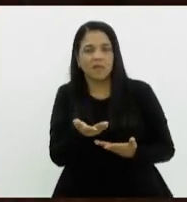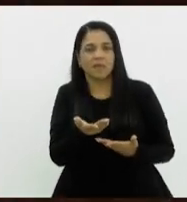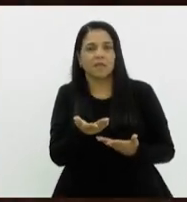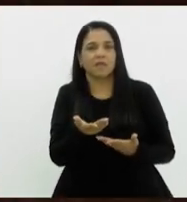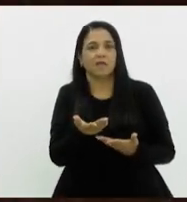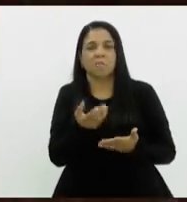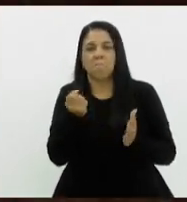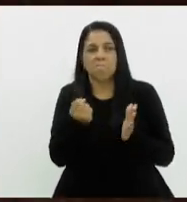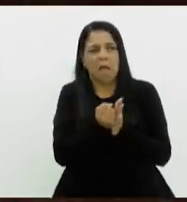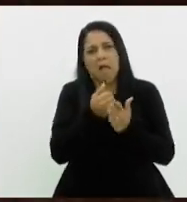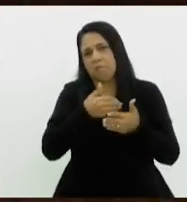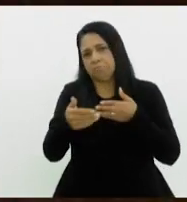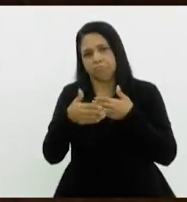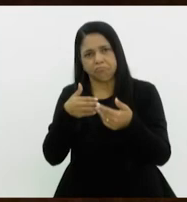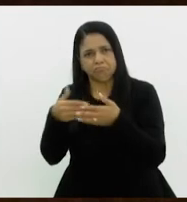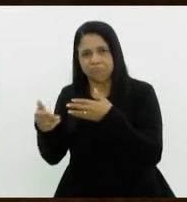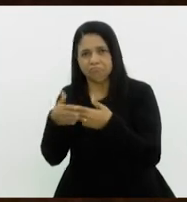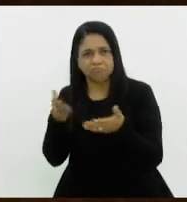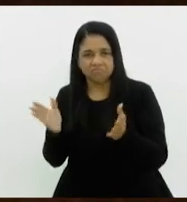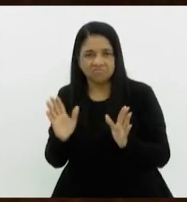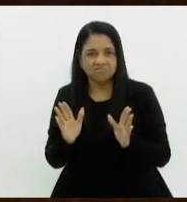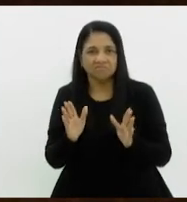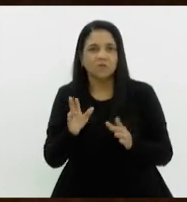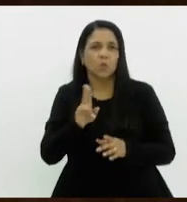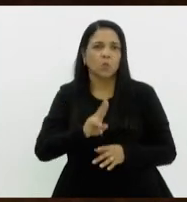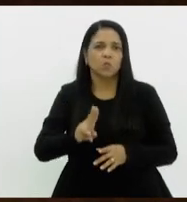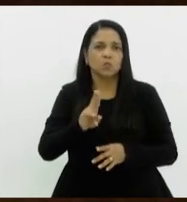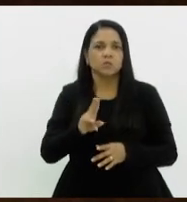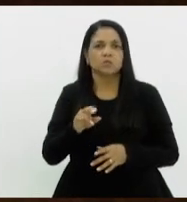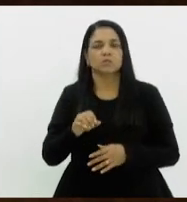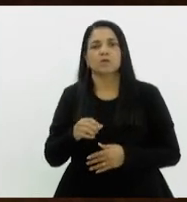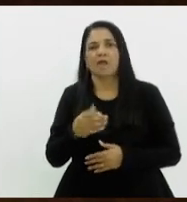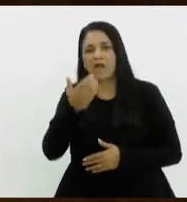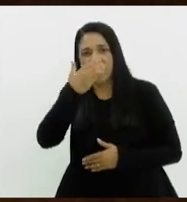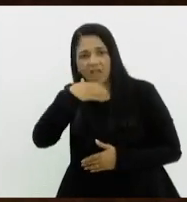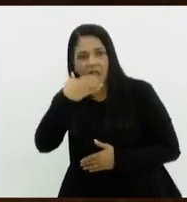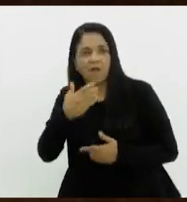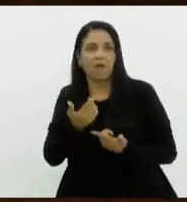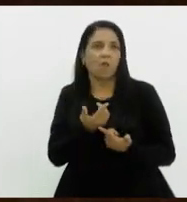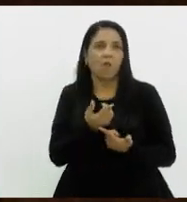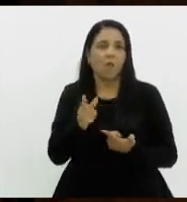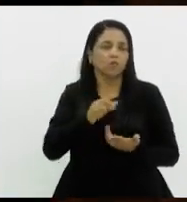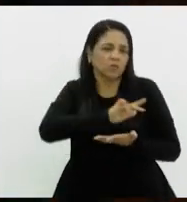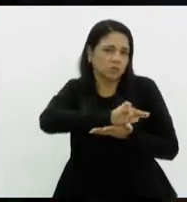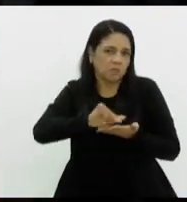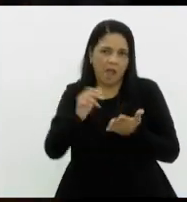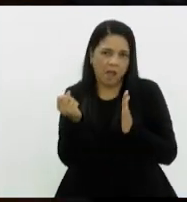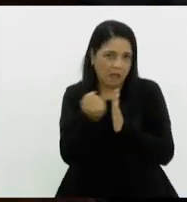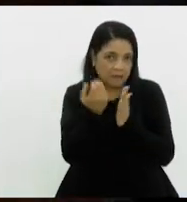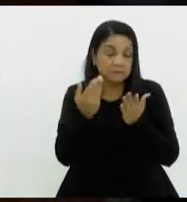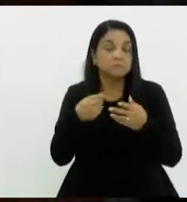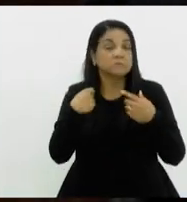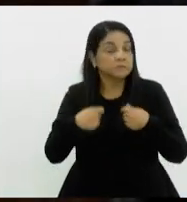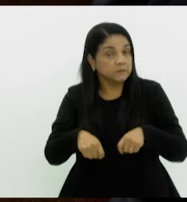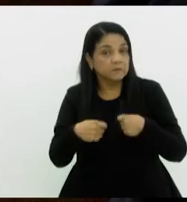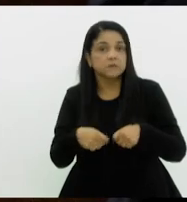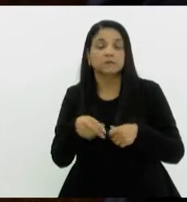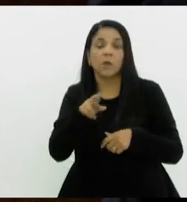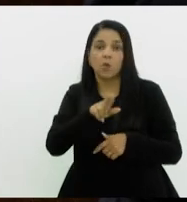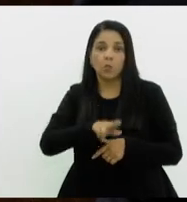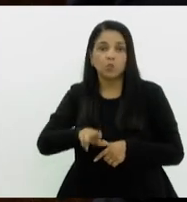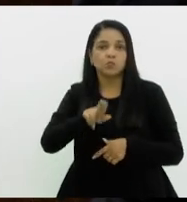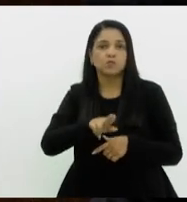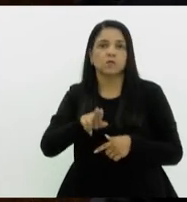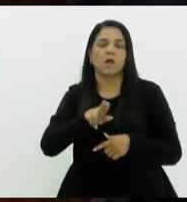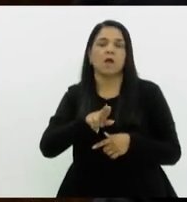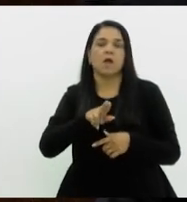marca que for, né, alguns usam smartphones de diversas marcas ali, mas é necessário usar a rede